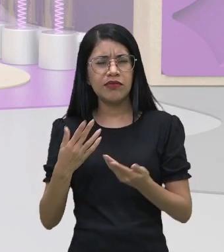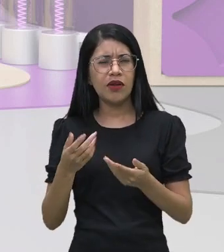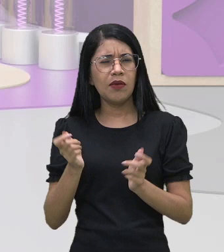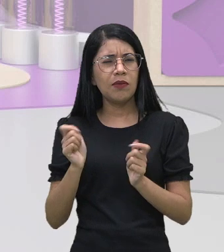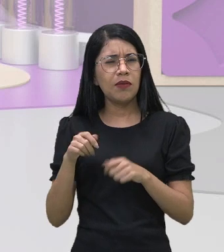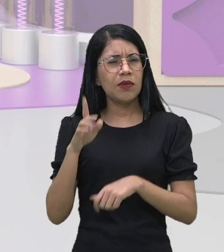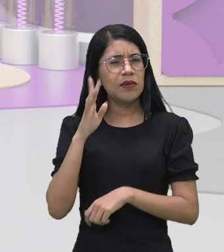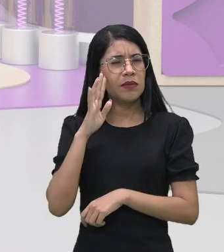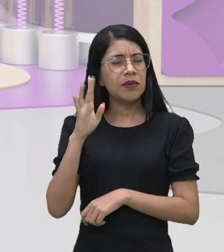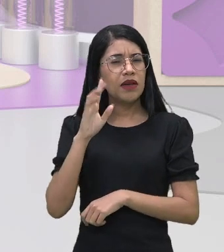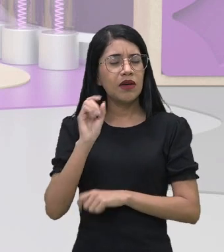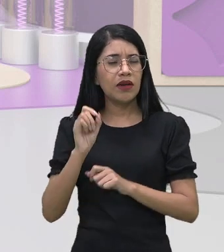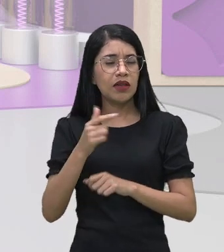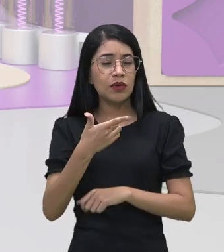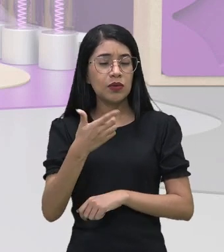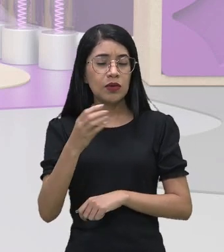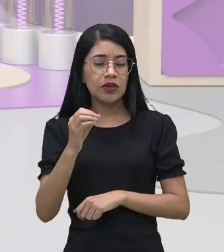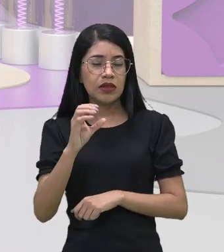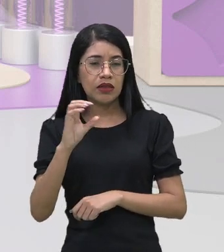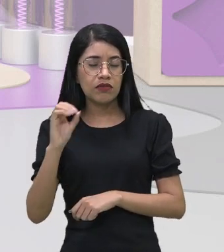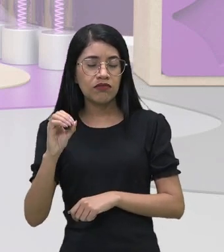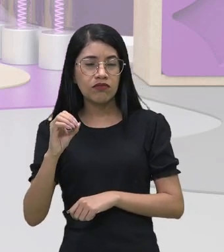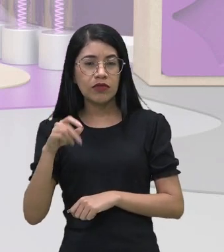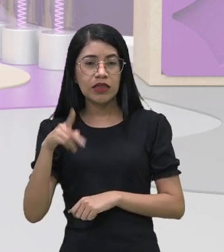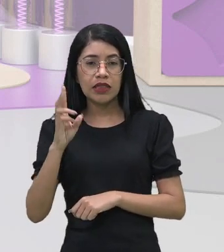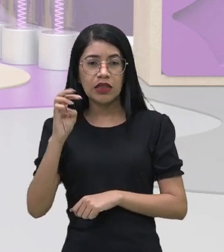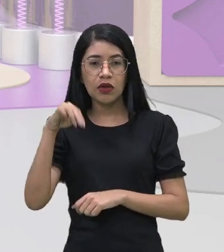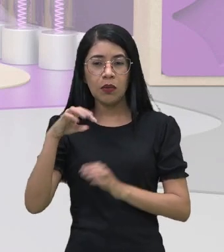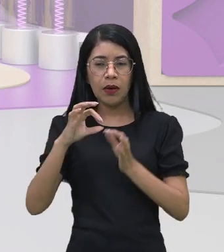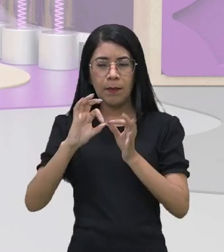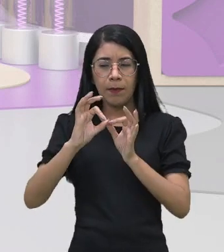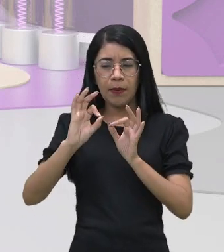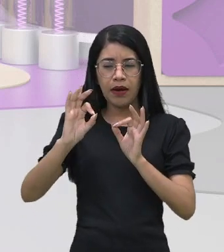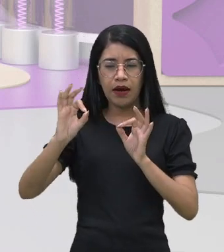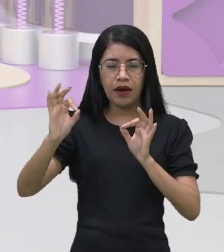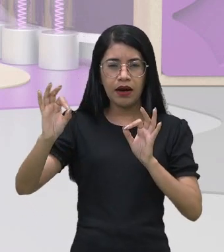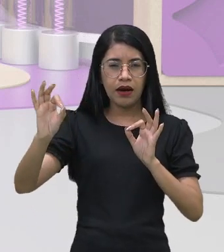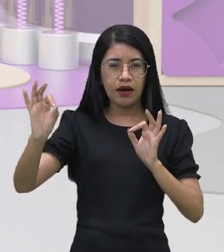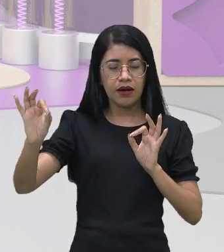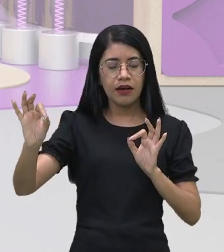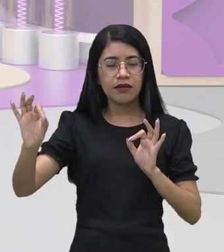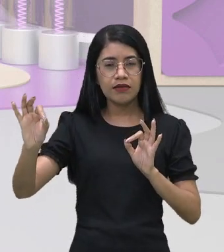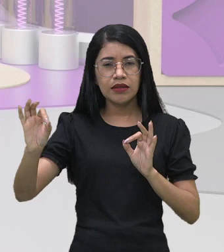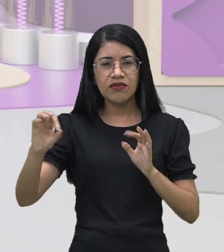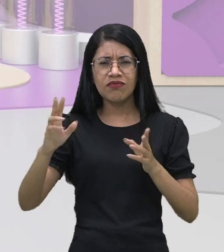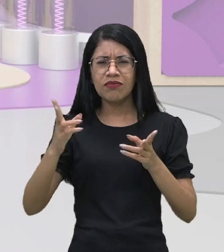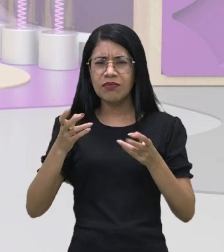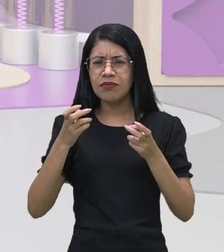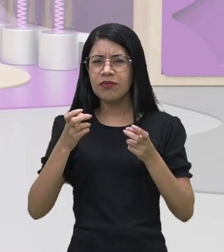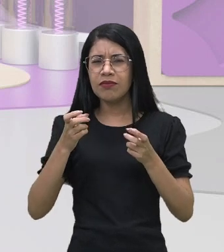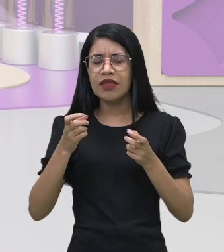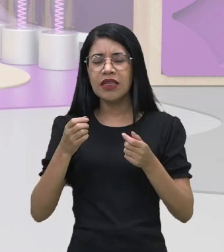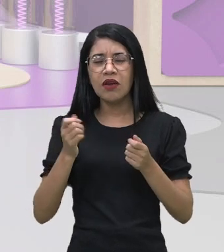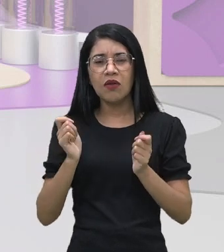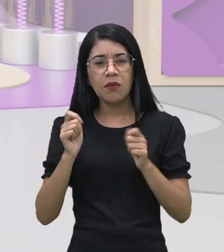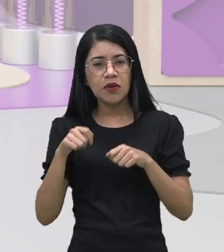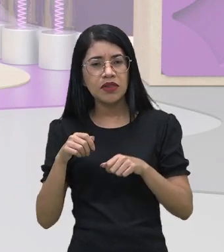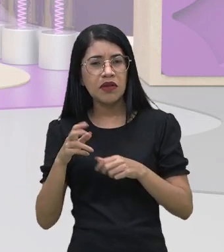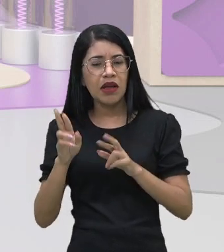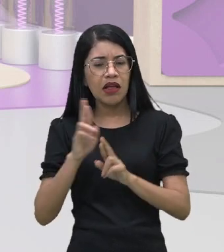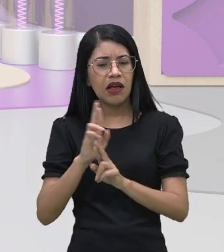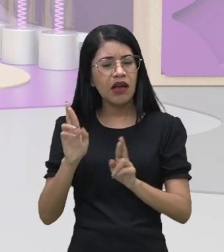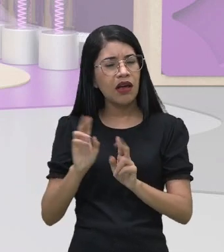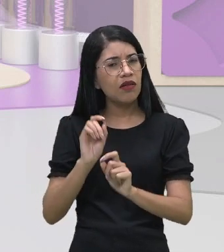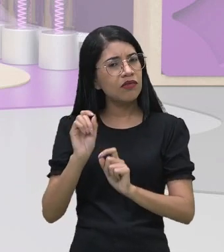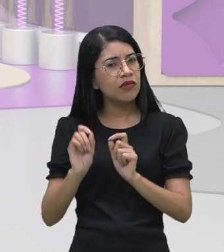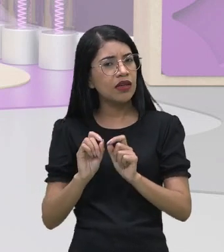é 200 quilômetros de diâmetro? E quando a gente fala em diâmetro, você consegue relacionar isso